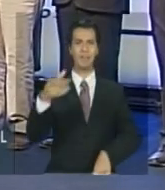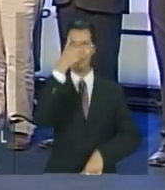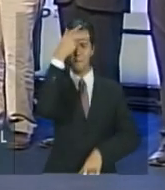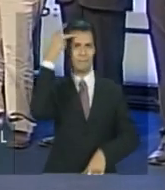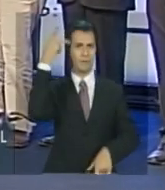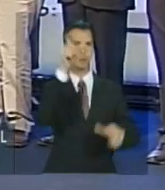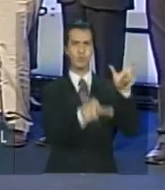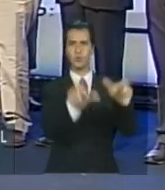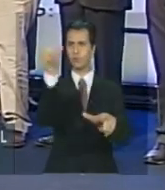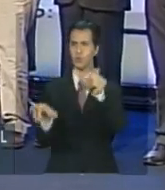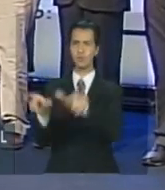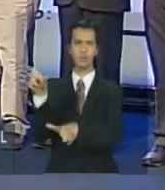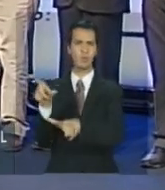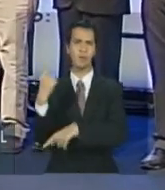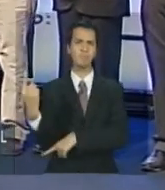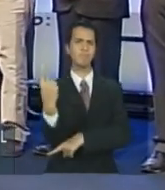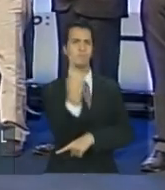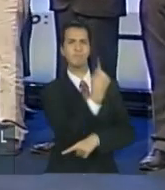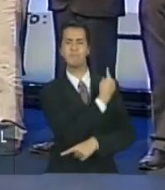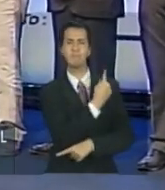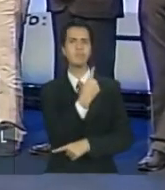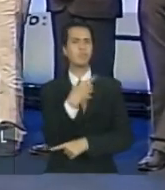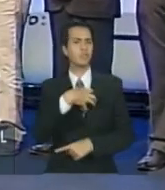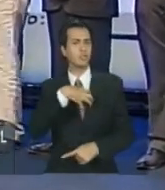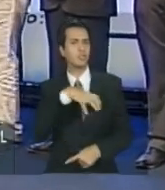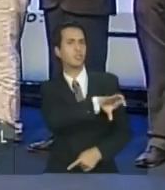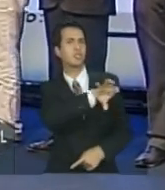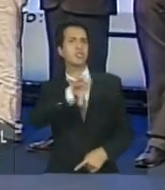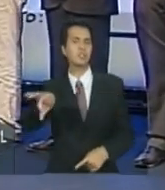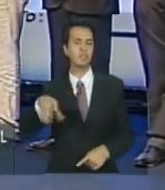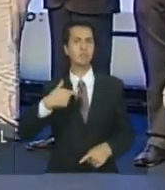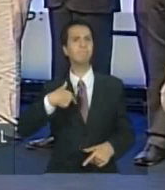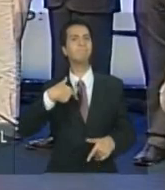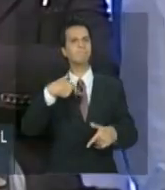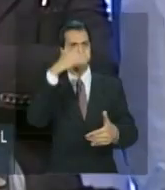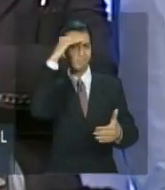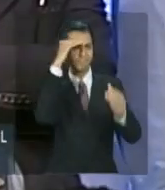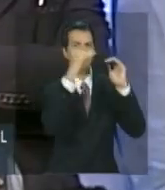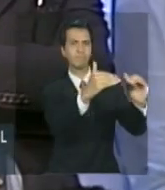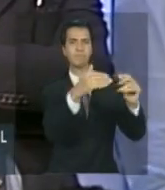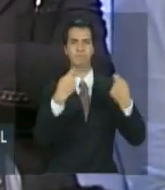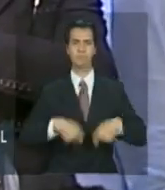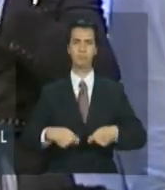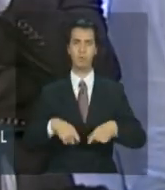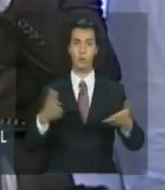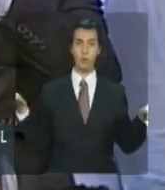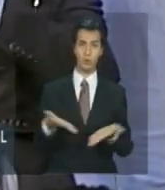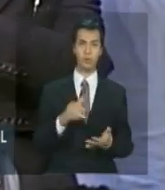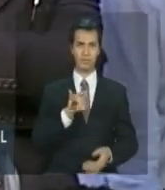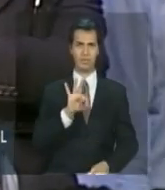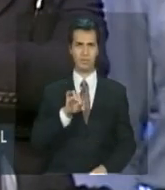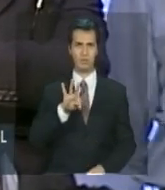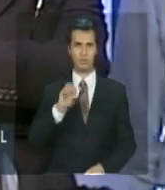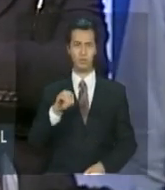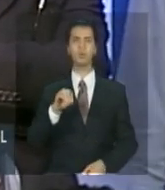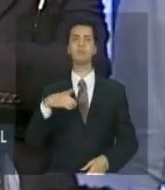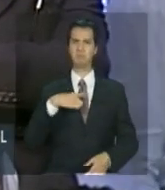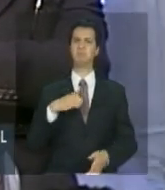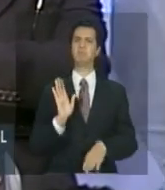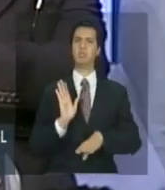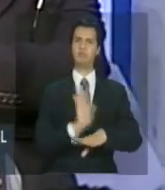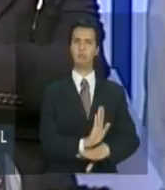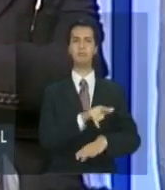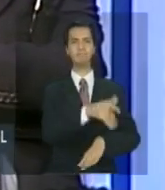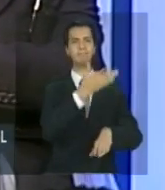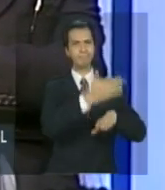sua individualidade. Né? Então, hoje a Atento ela é uma empresa que investe muito em treinamento e acredita muito